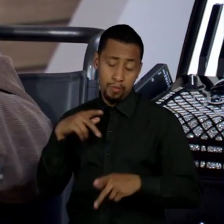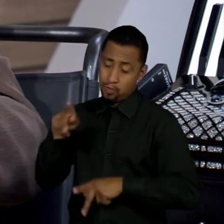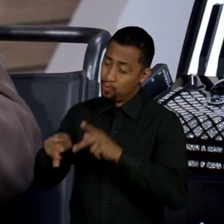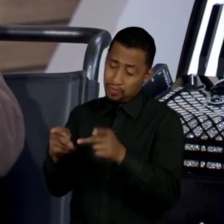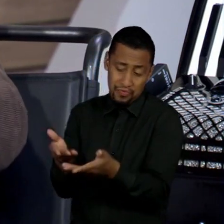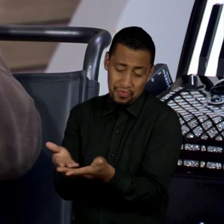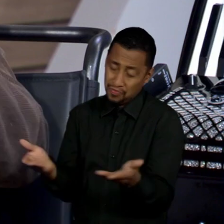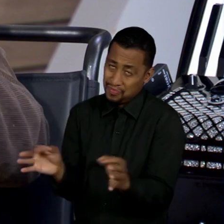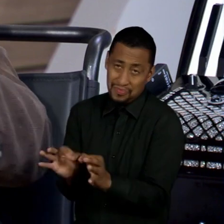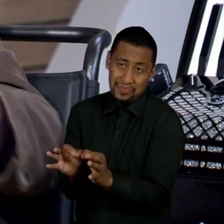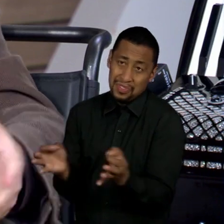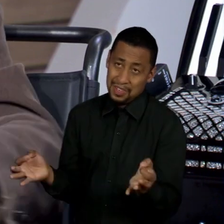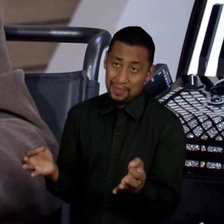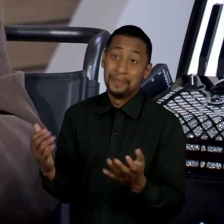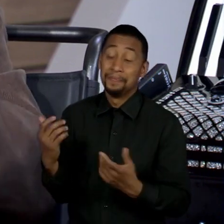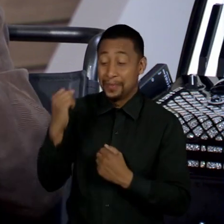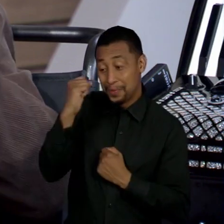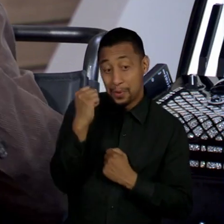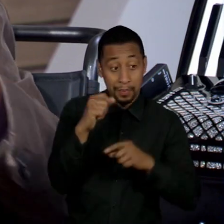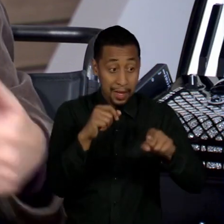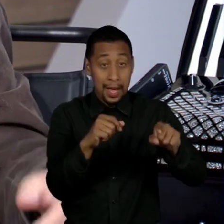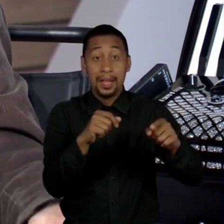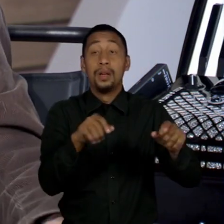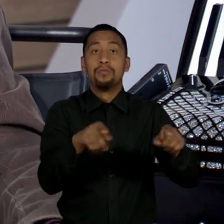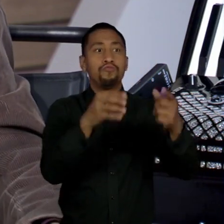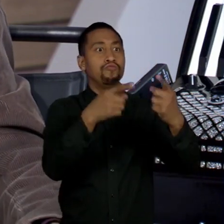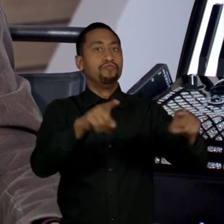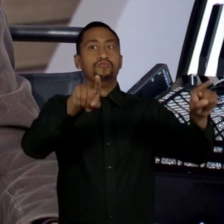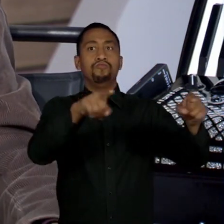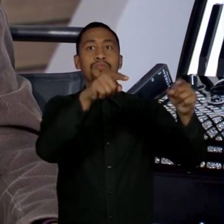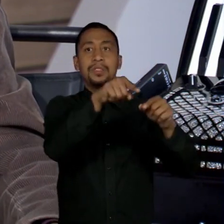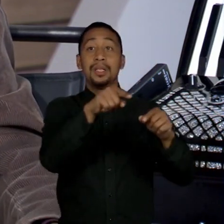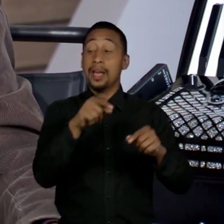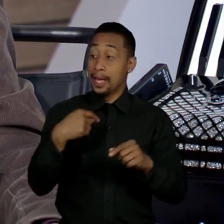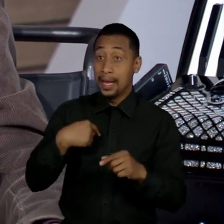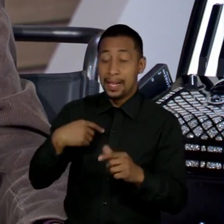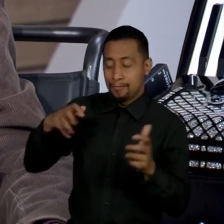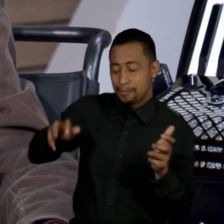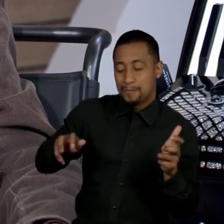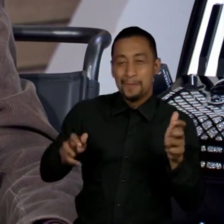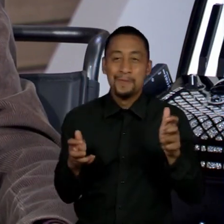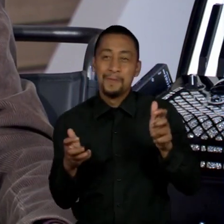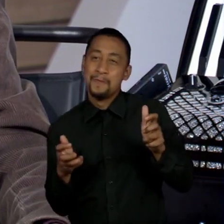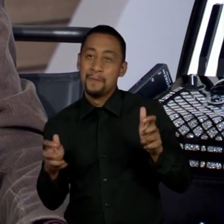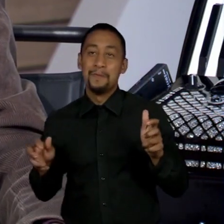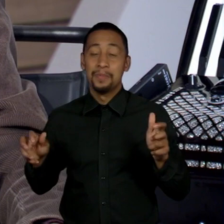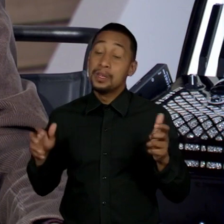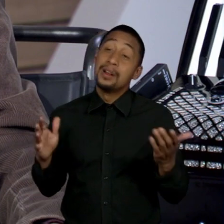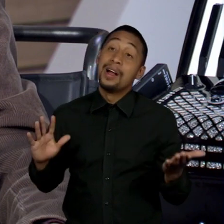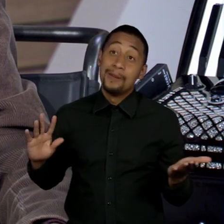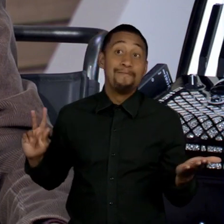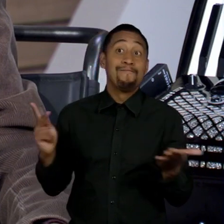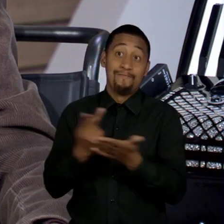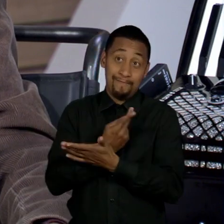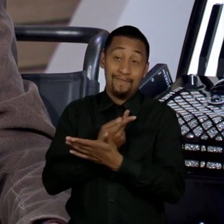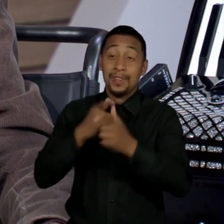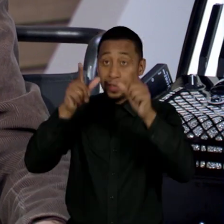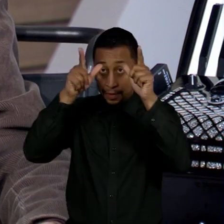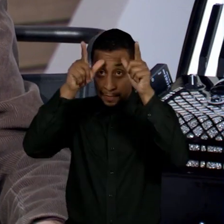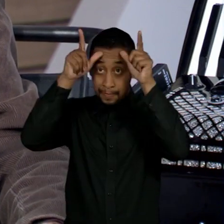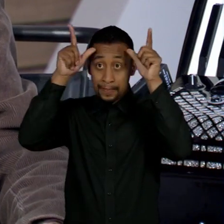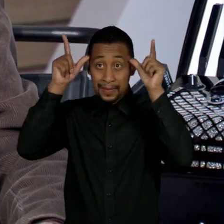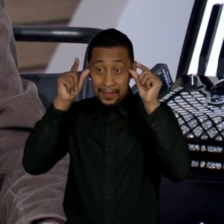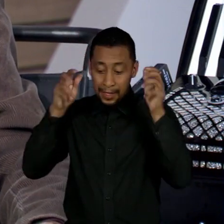orquestra. Uhum. Depois vai ser forró. E o Gonzaga sempre foi esse que apadrinhou, de certa maneira,